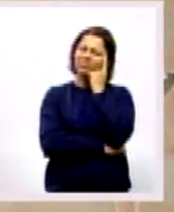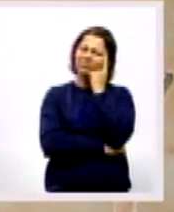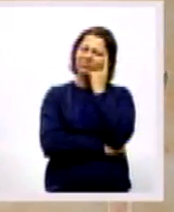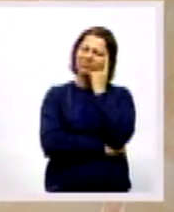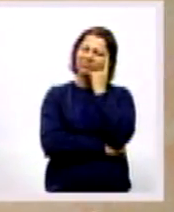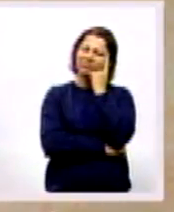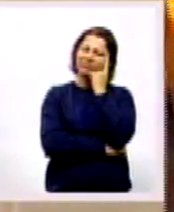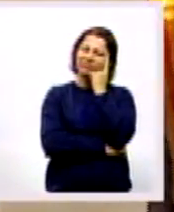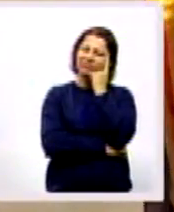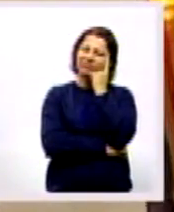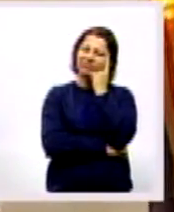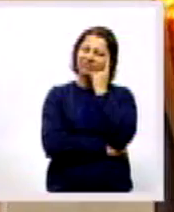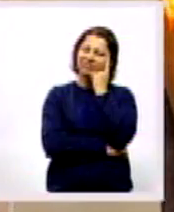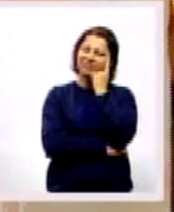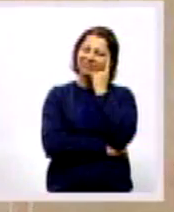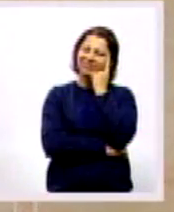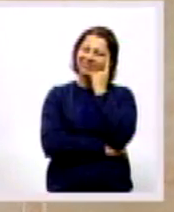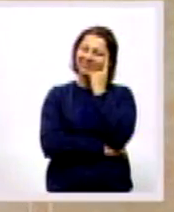Geraldo Correia.